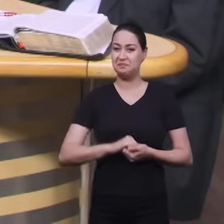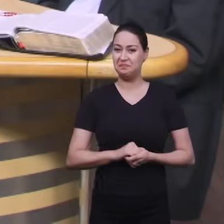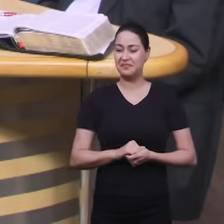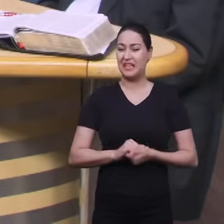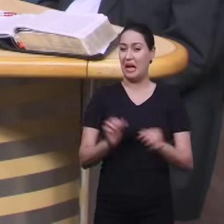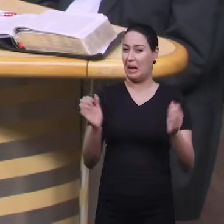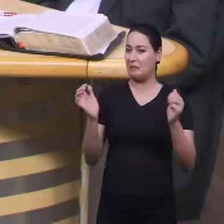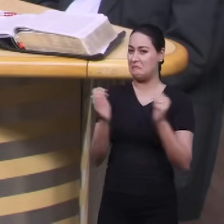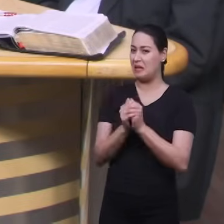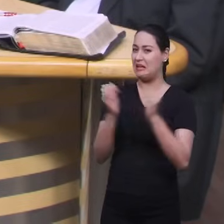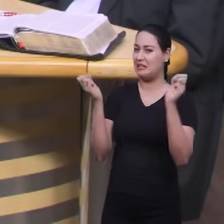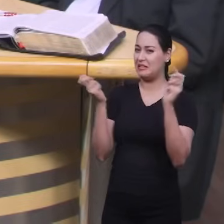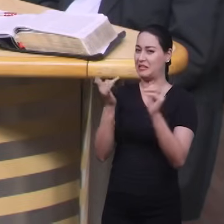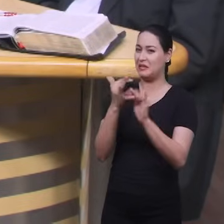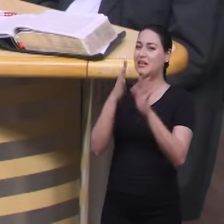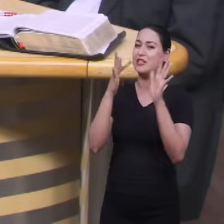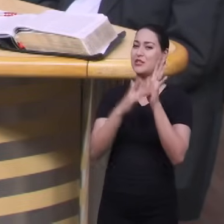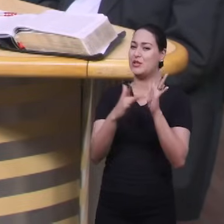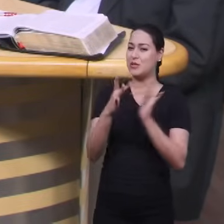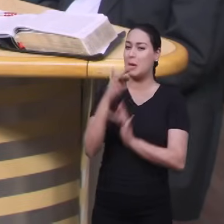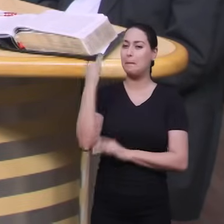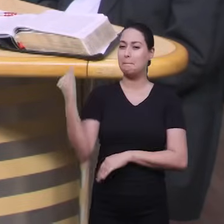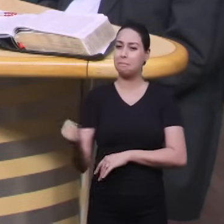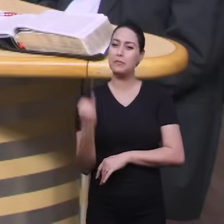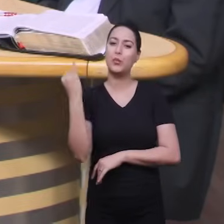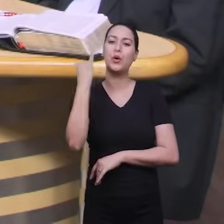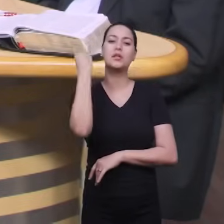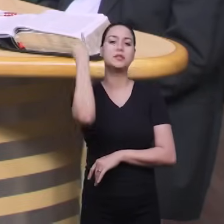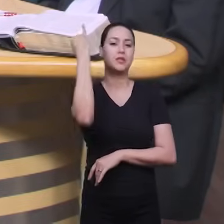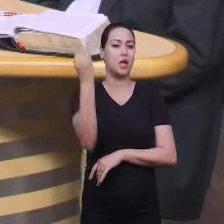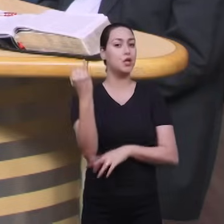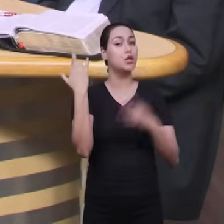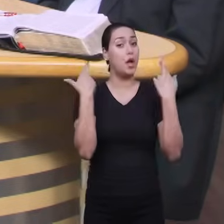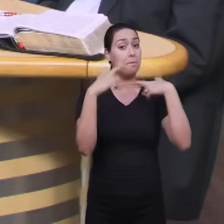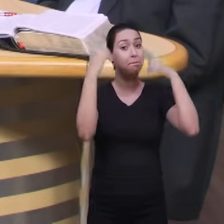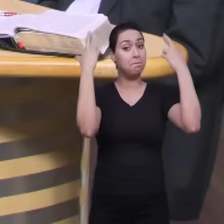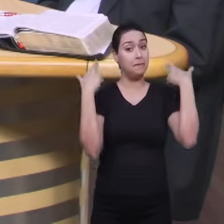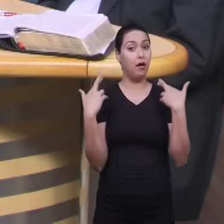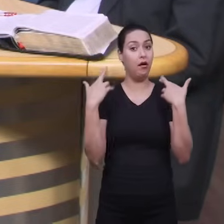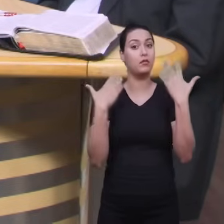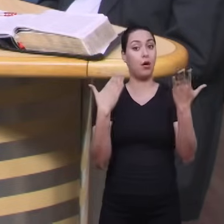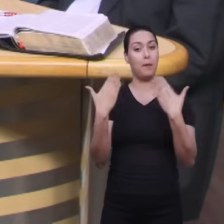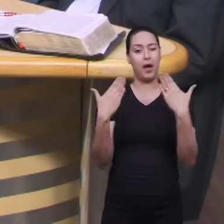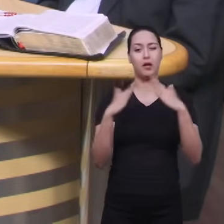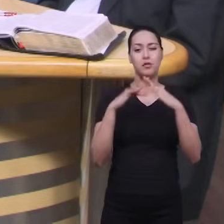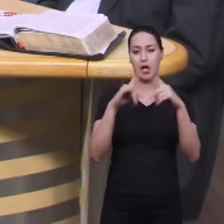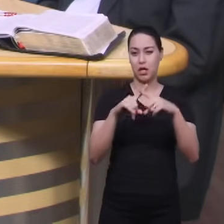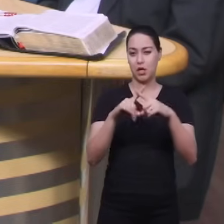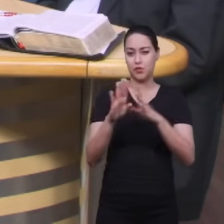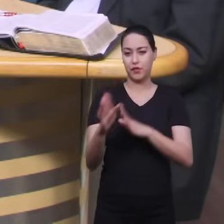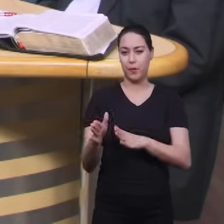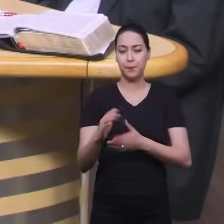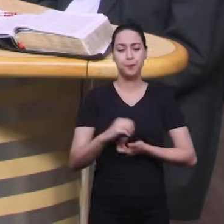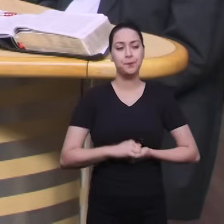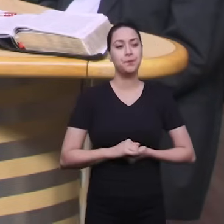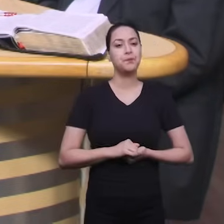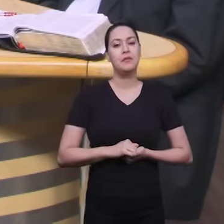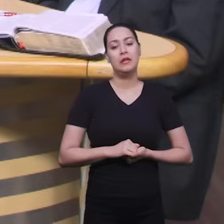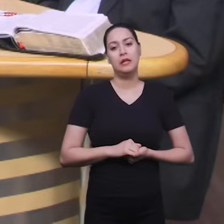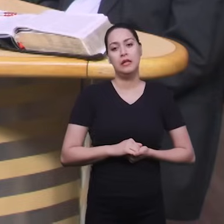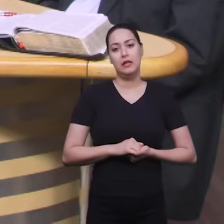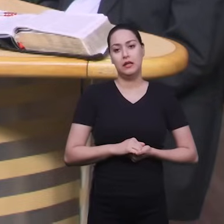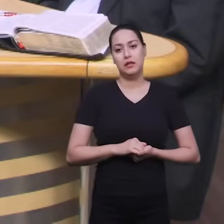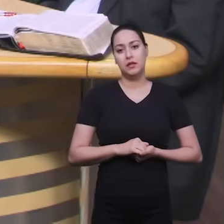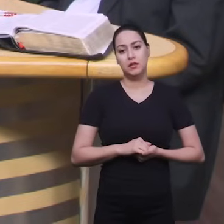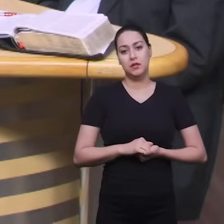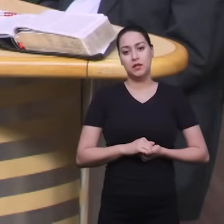é isso eu acho isso de suma importância na condução do rebanho e aqui eu faço já que você tocou no assunto Elias é